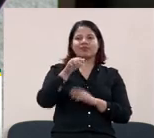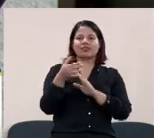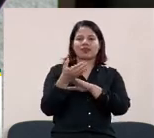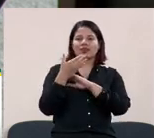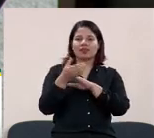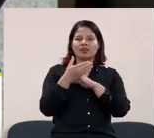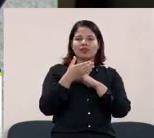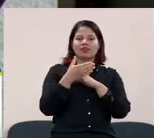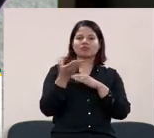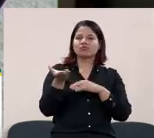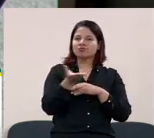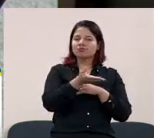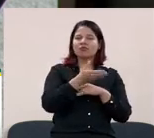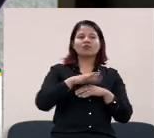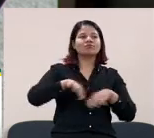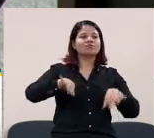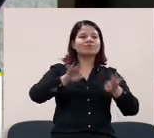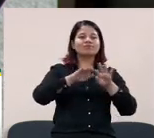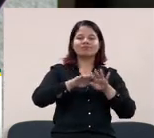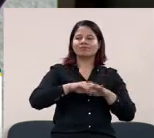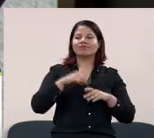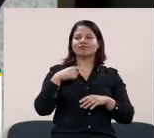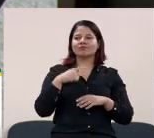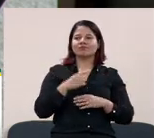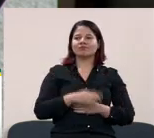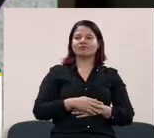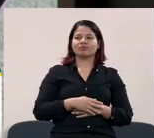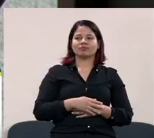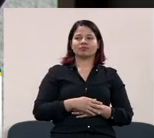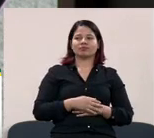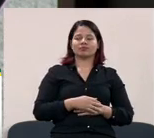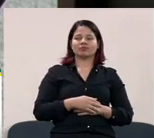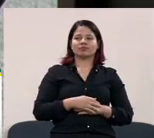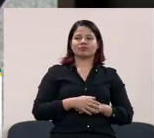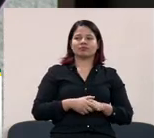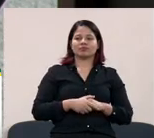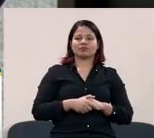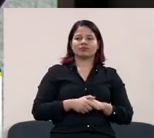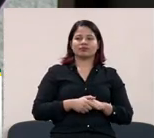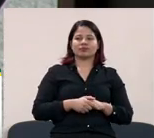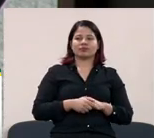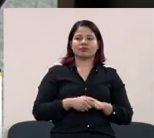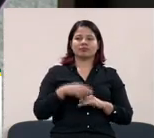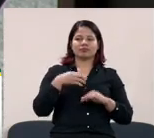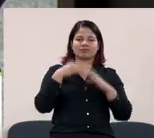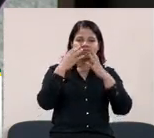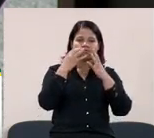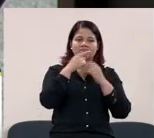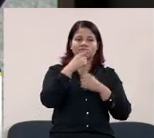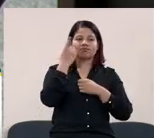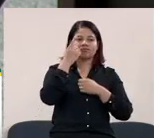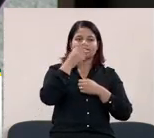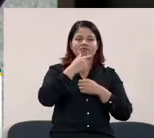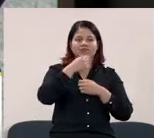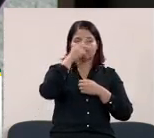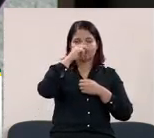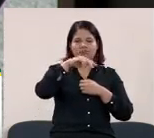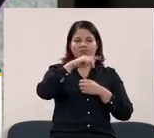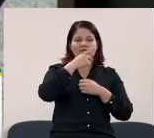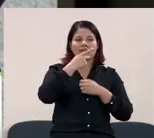servindo, como servindo a todos, é um servidor de verdade. E eu ouvi atentamente aqui o deputado Paulo Lemos falar com relação à